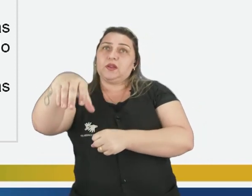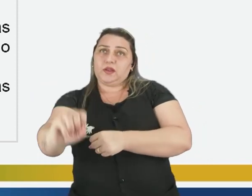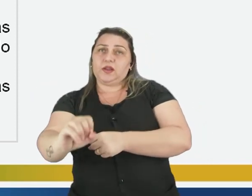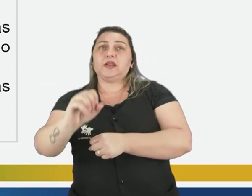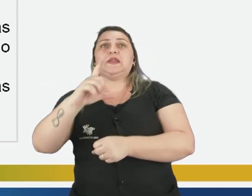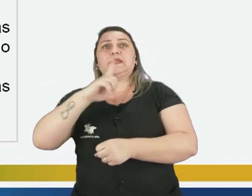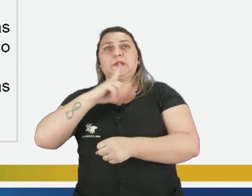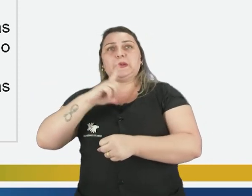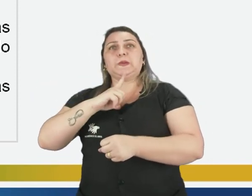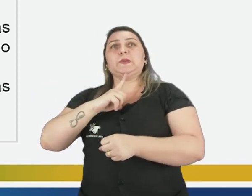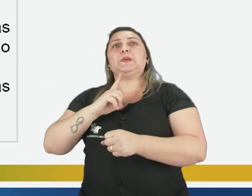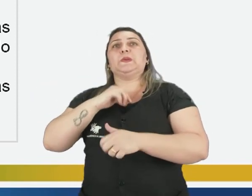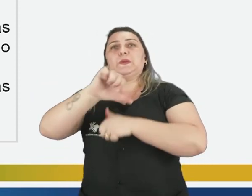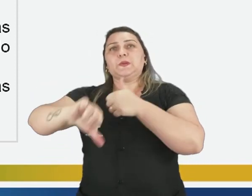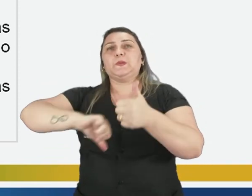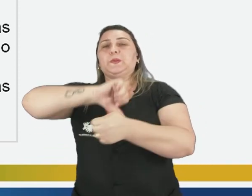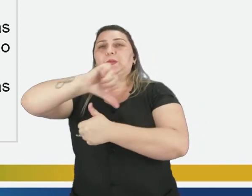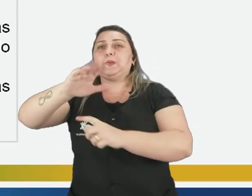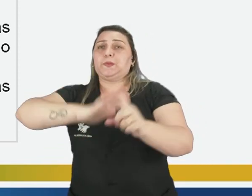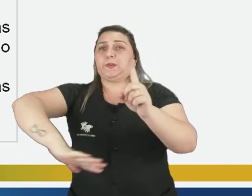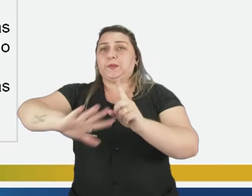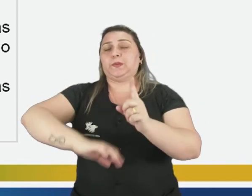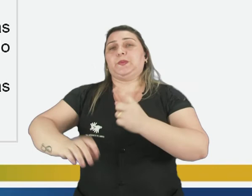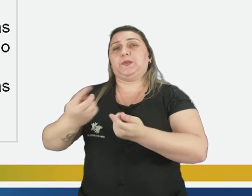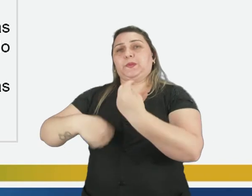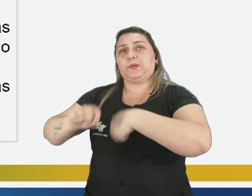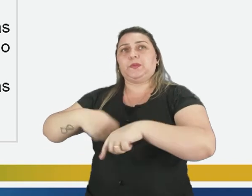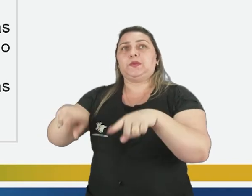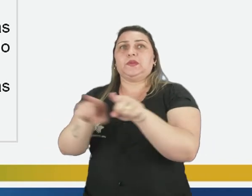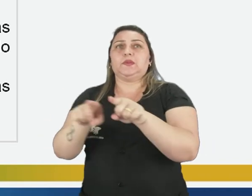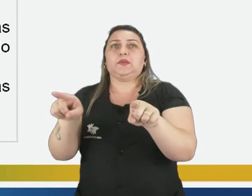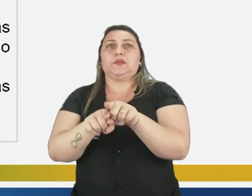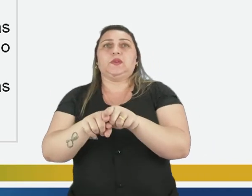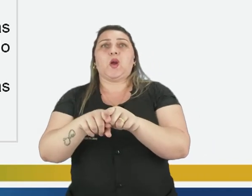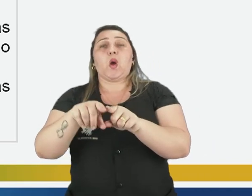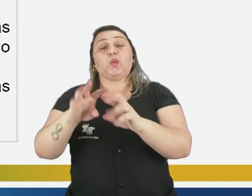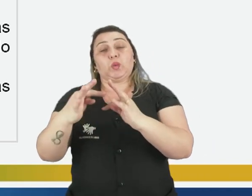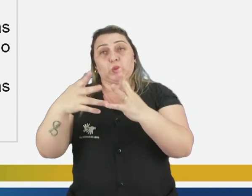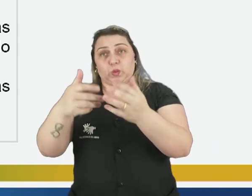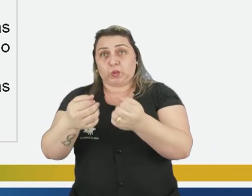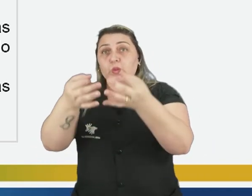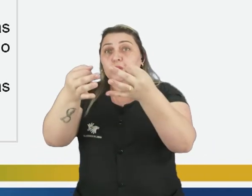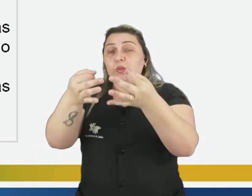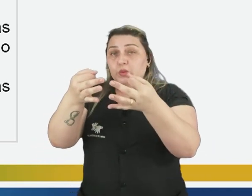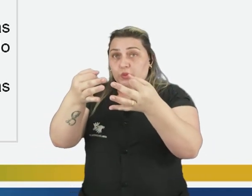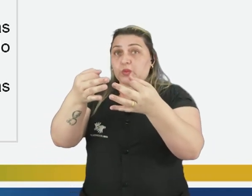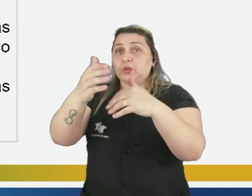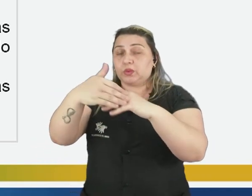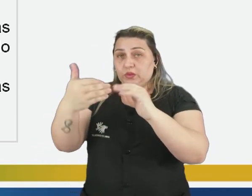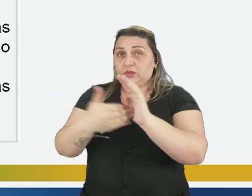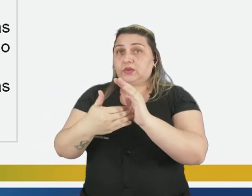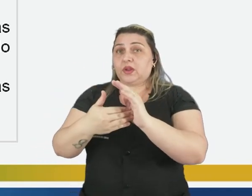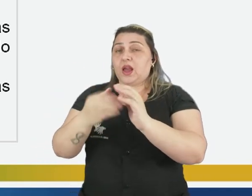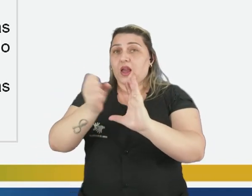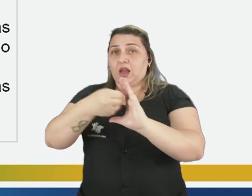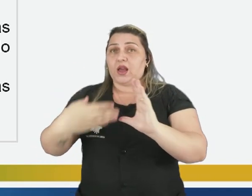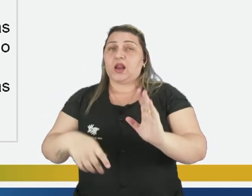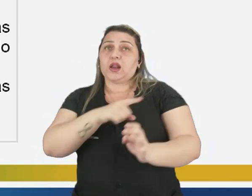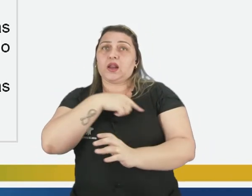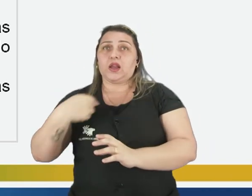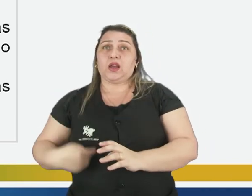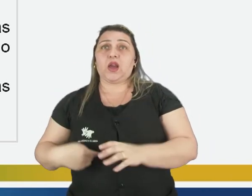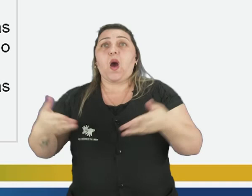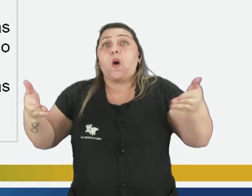tem passado por grandes transformações sociais e econômicas. Todas as alternativas apresentam características da